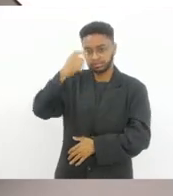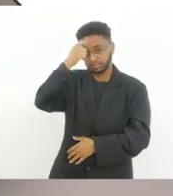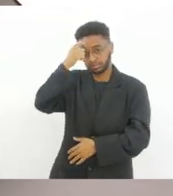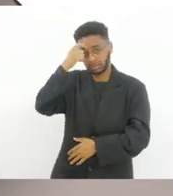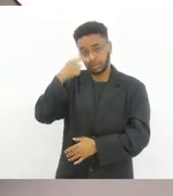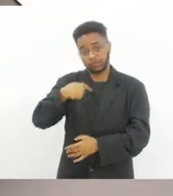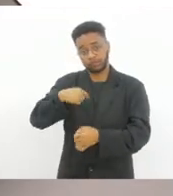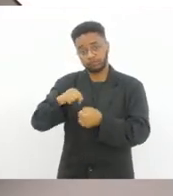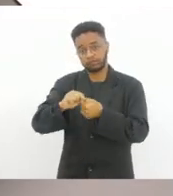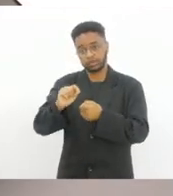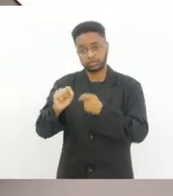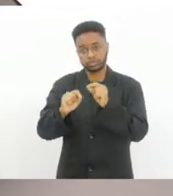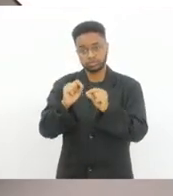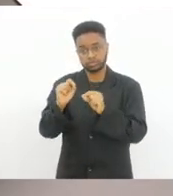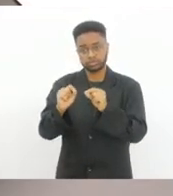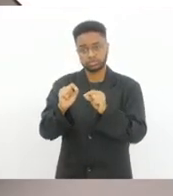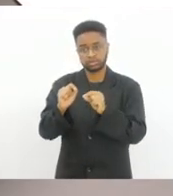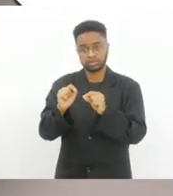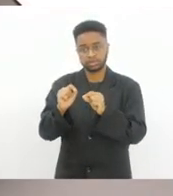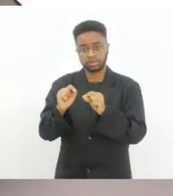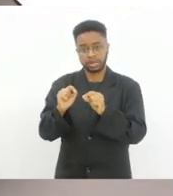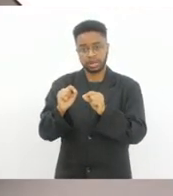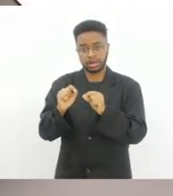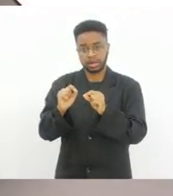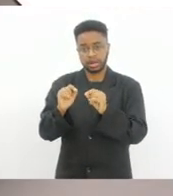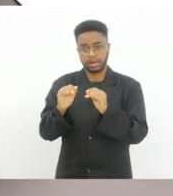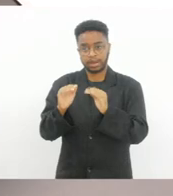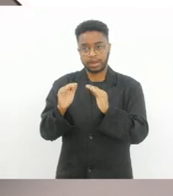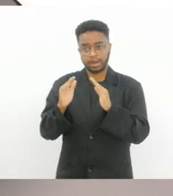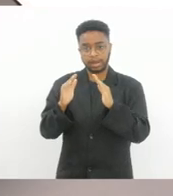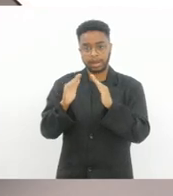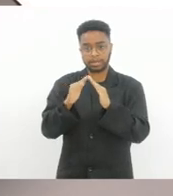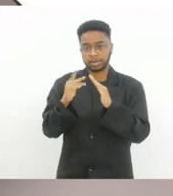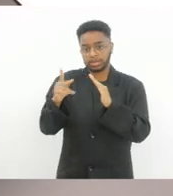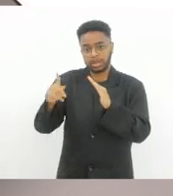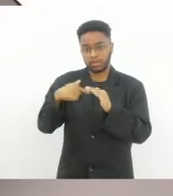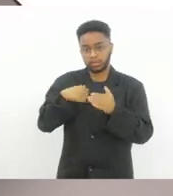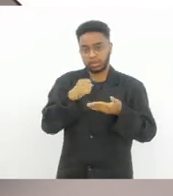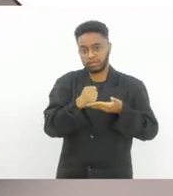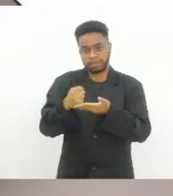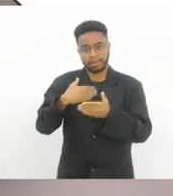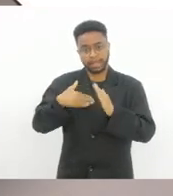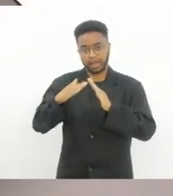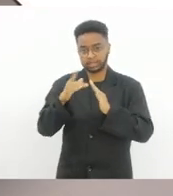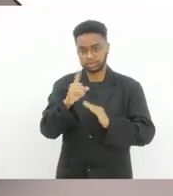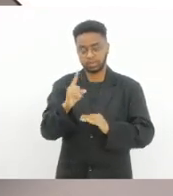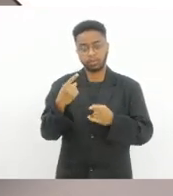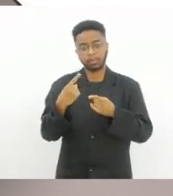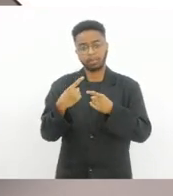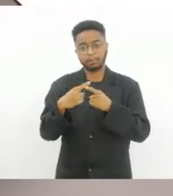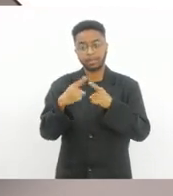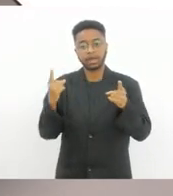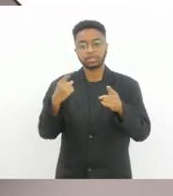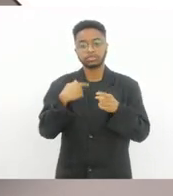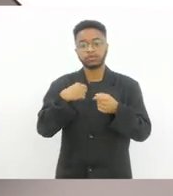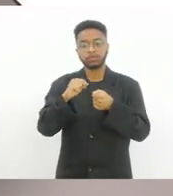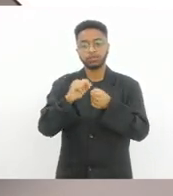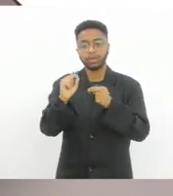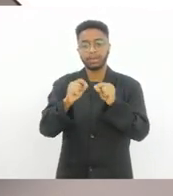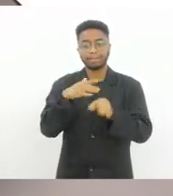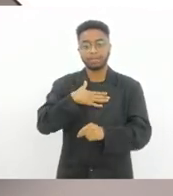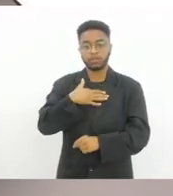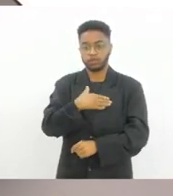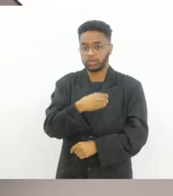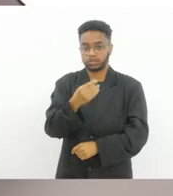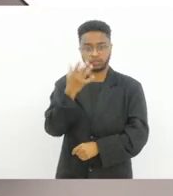Eu peguei na casa dele, porque eu não levava ele na minha casa, porque eu tenho filhas. Né? E eu peguei tudo, e os meus filhos não sabiam de